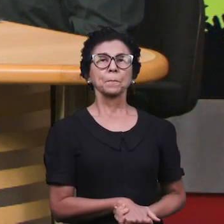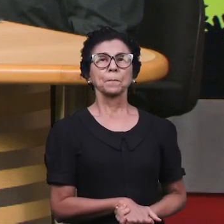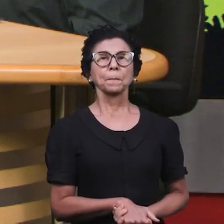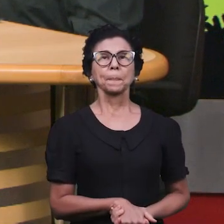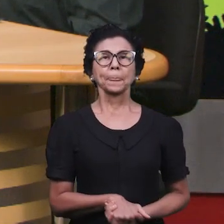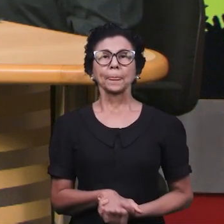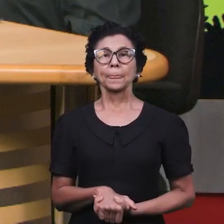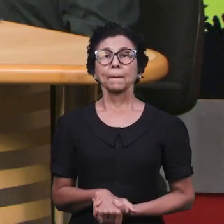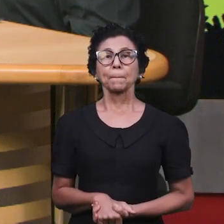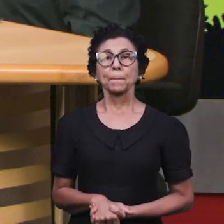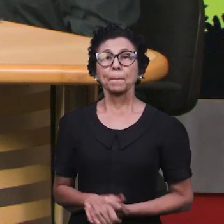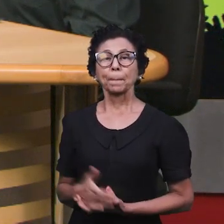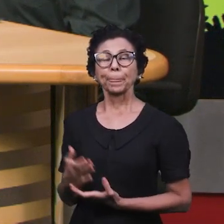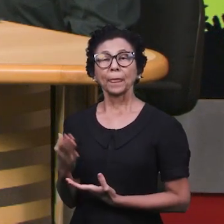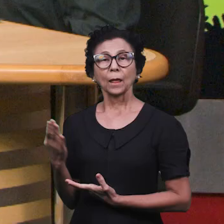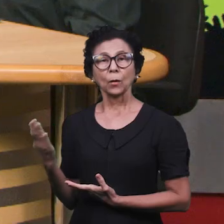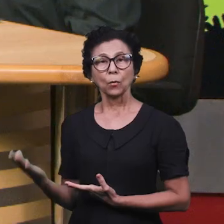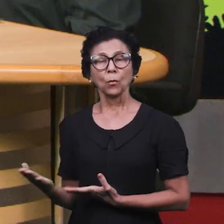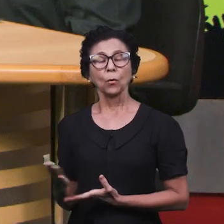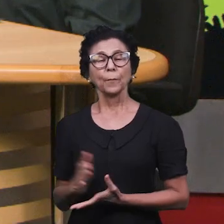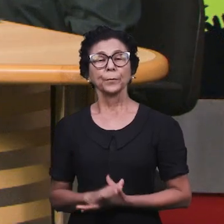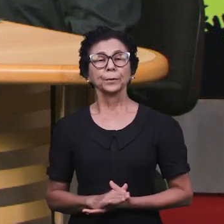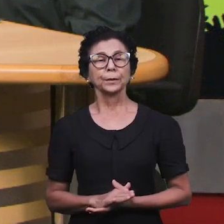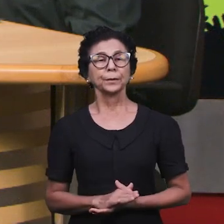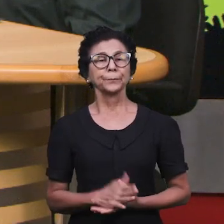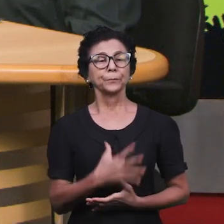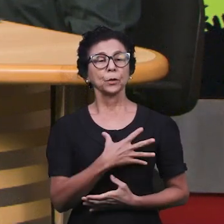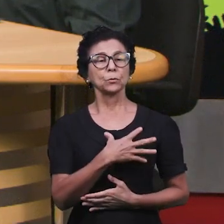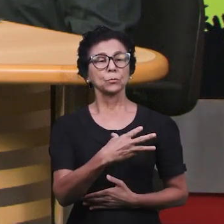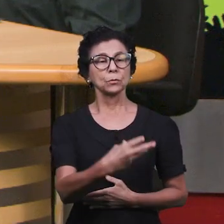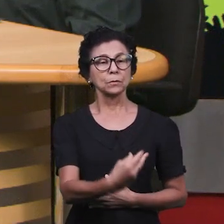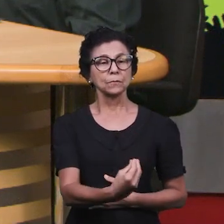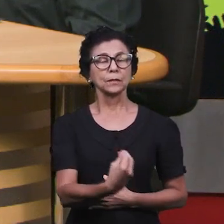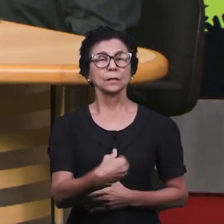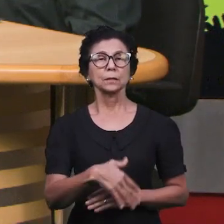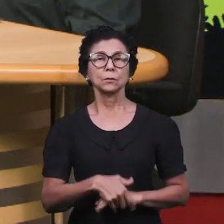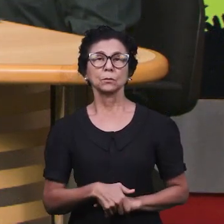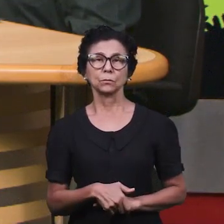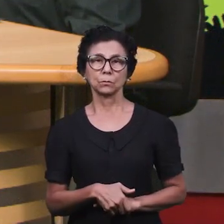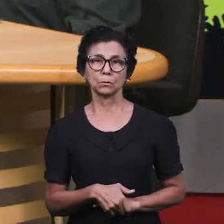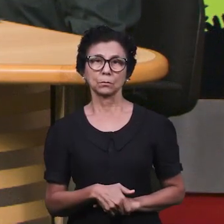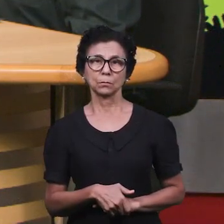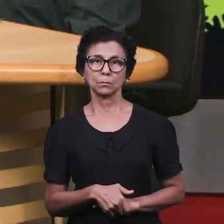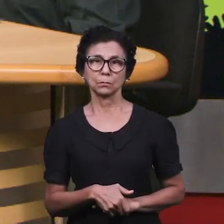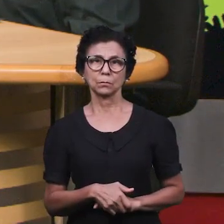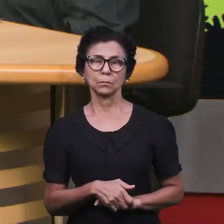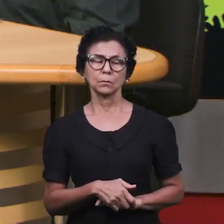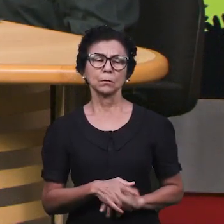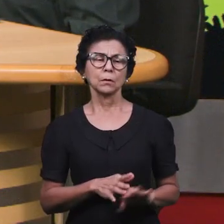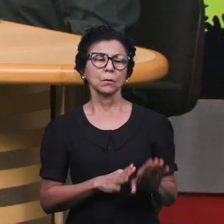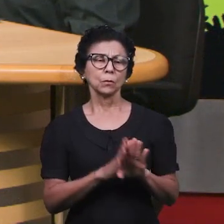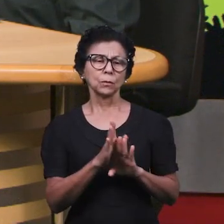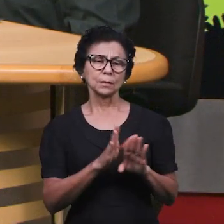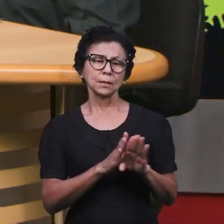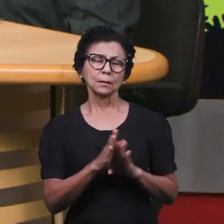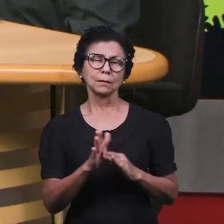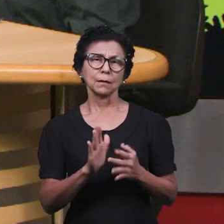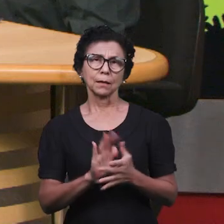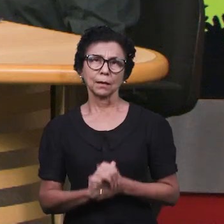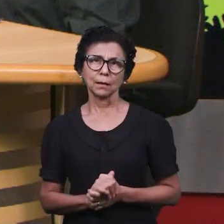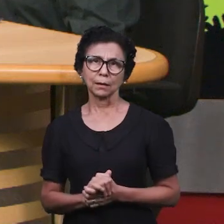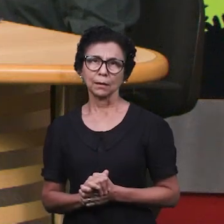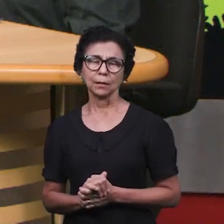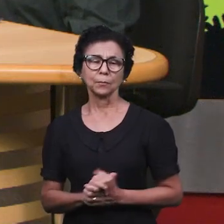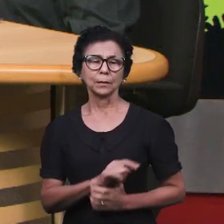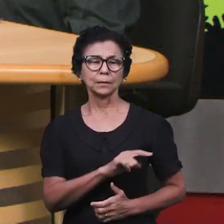com esse equilíbrio, instruir, as crianças nessas formas, mas que alimentem o coração,